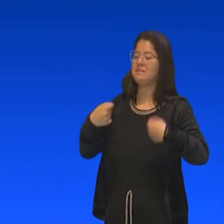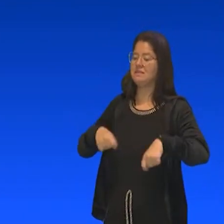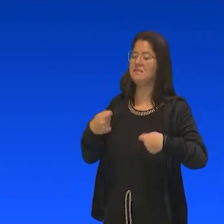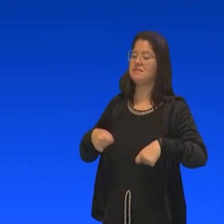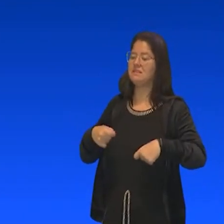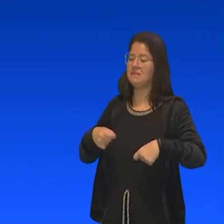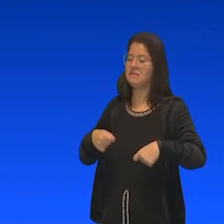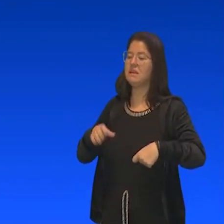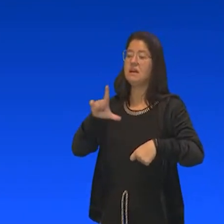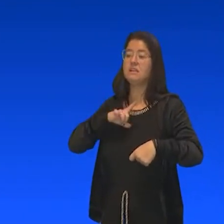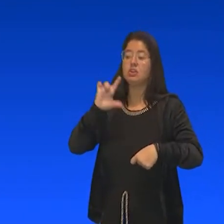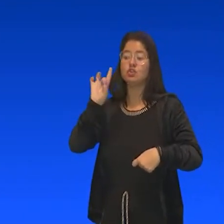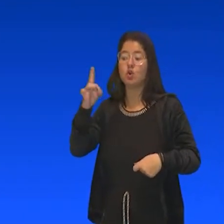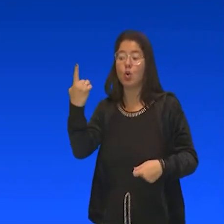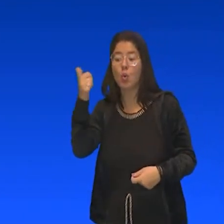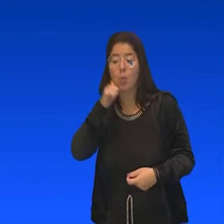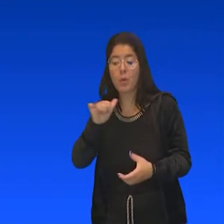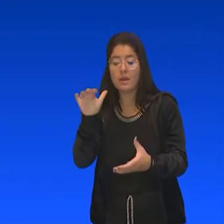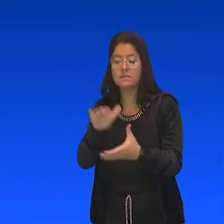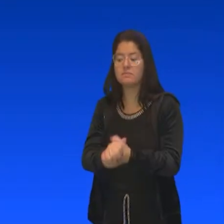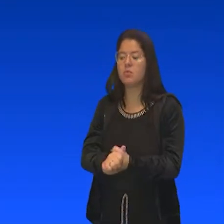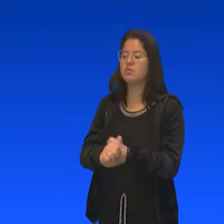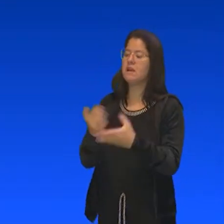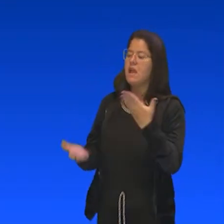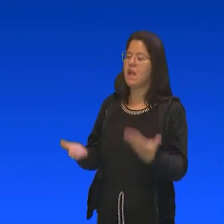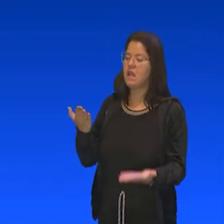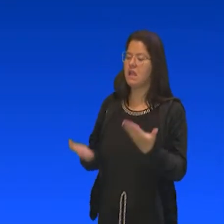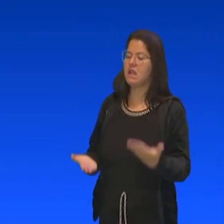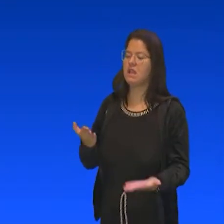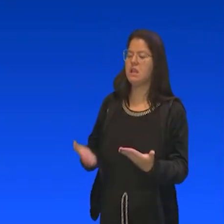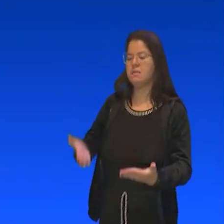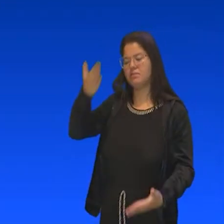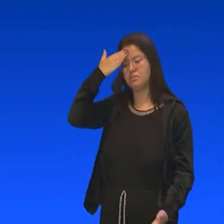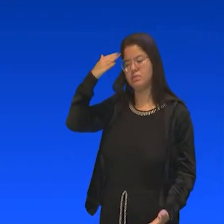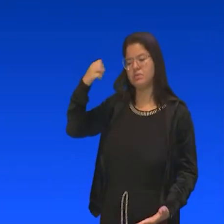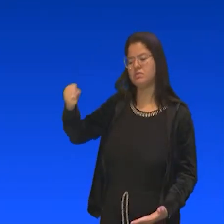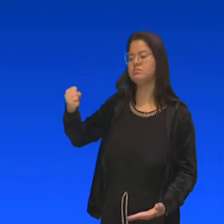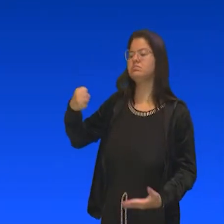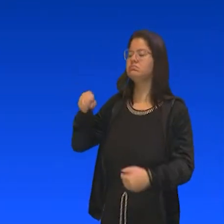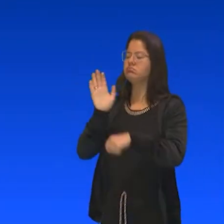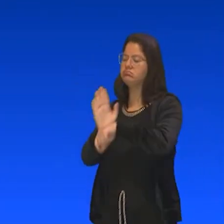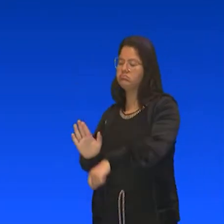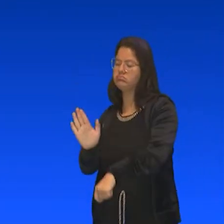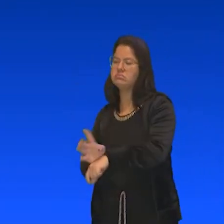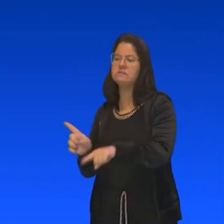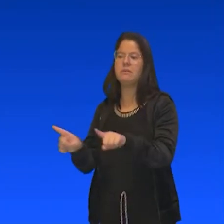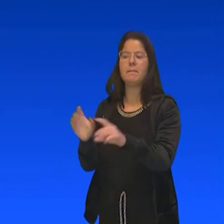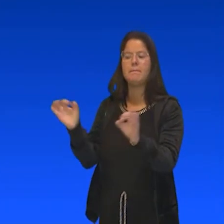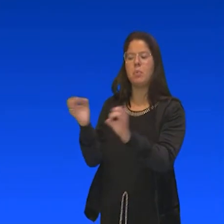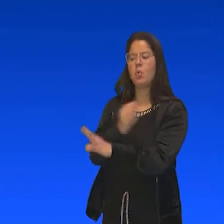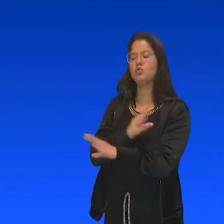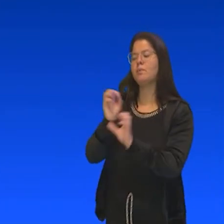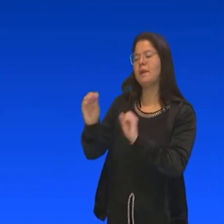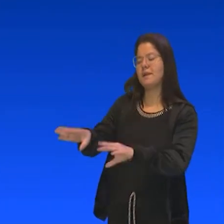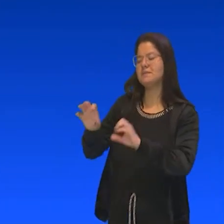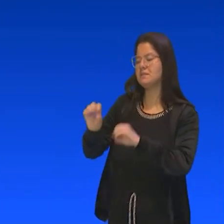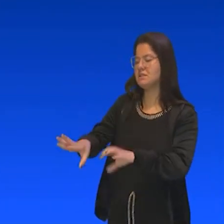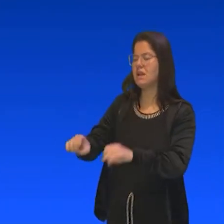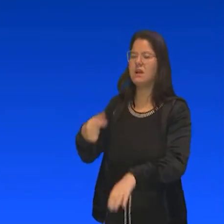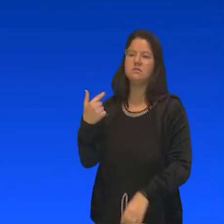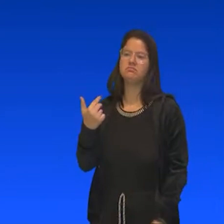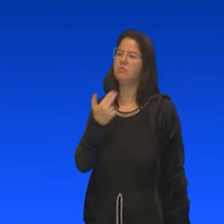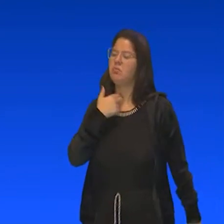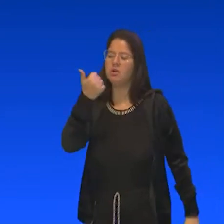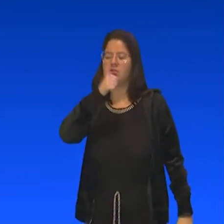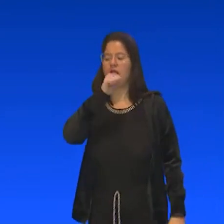de uma só mulher, temperante, sóbrio, modesto, hospitaleiro, apto para ensinar, não dado ao